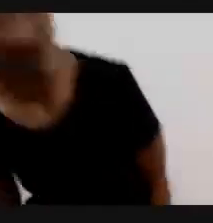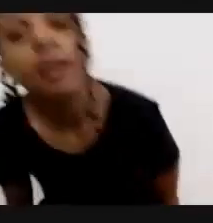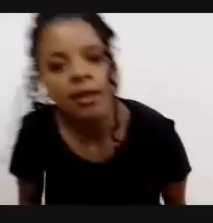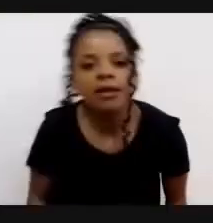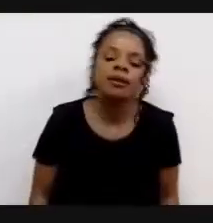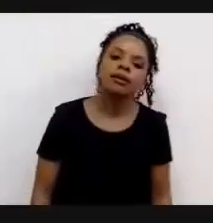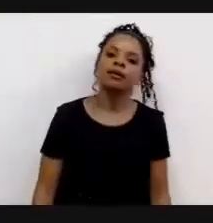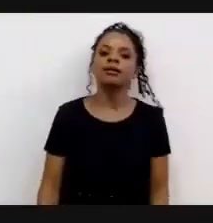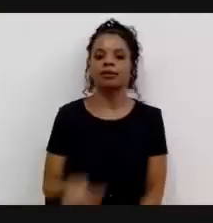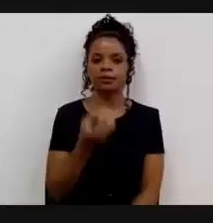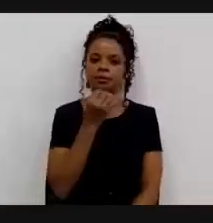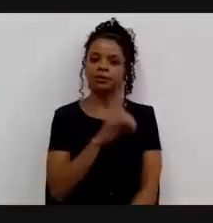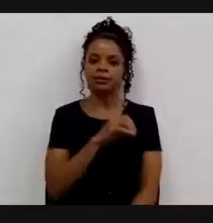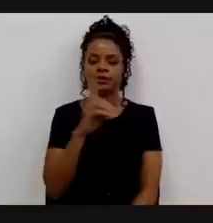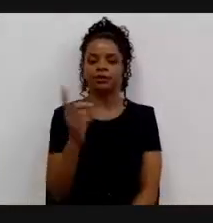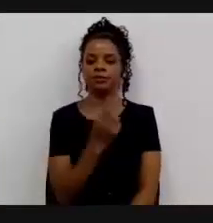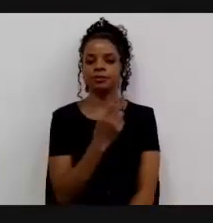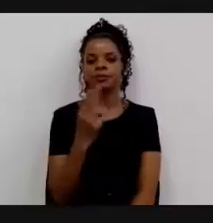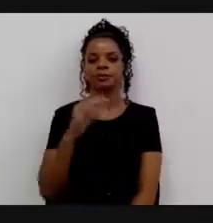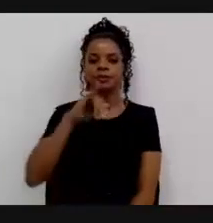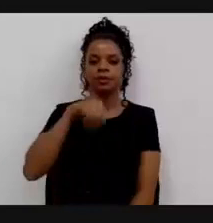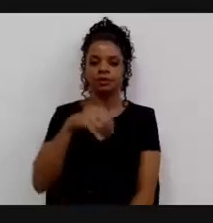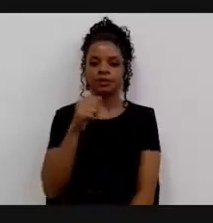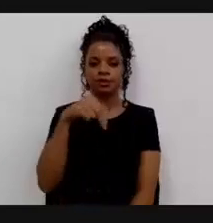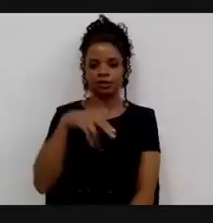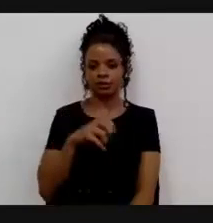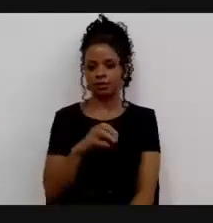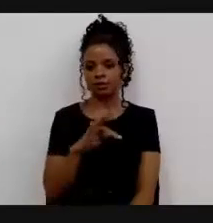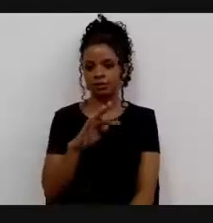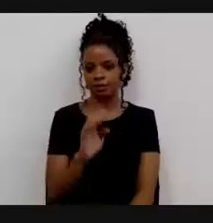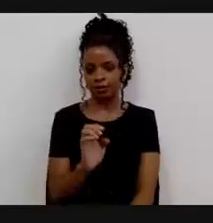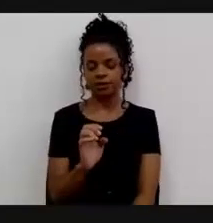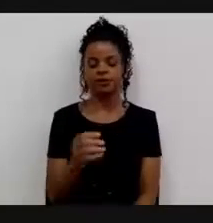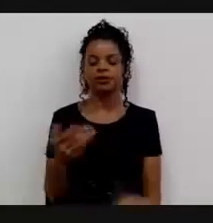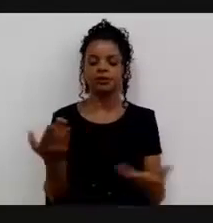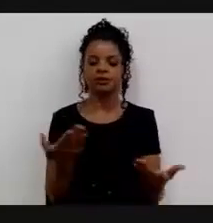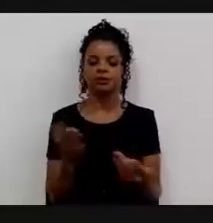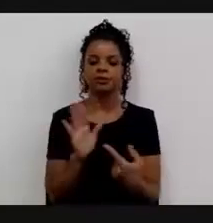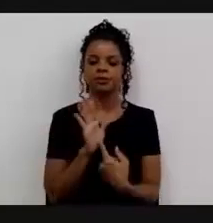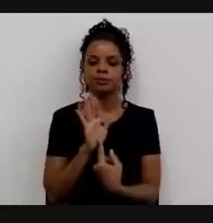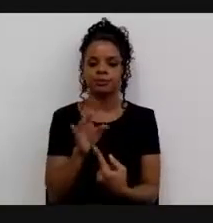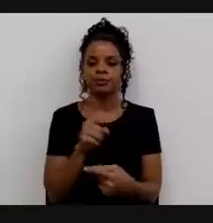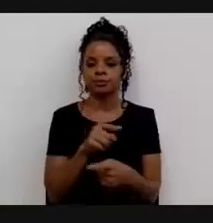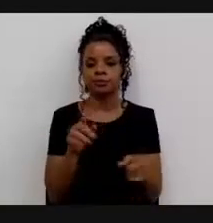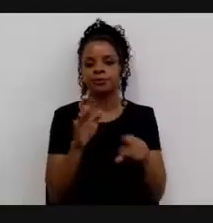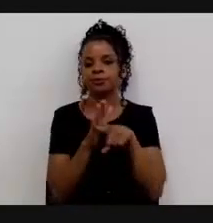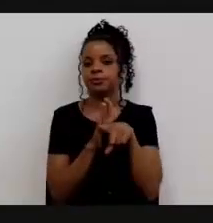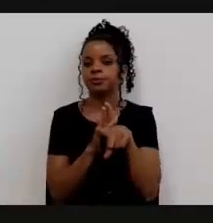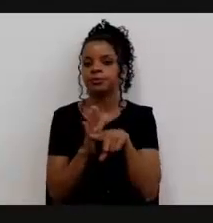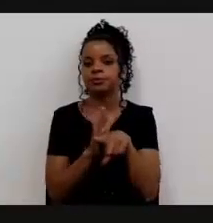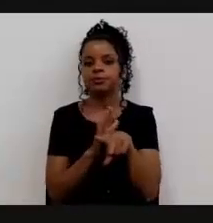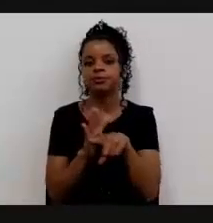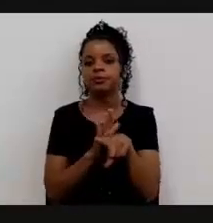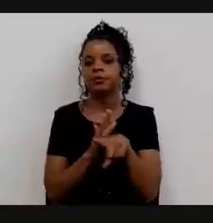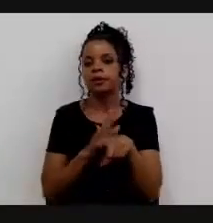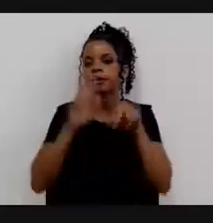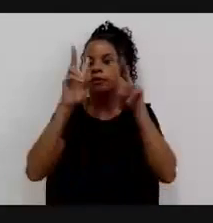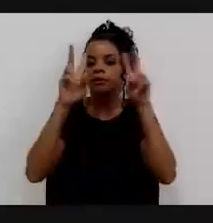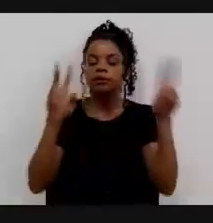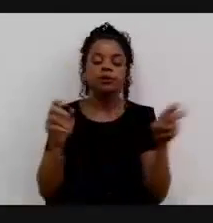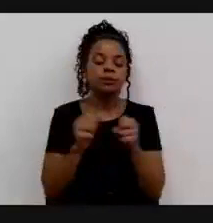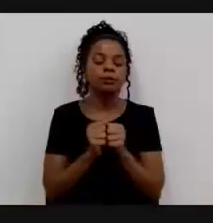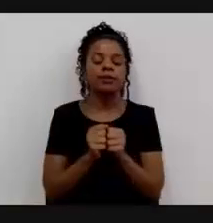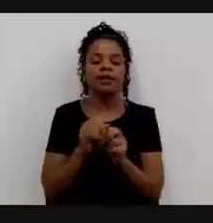Bom dia a todos, meu nome é Janete. Hoje eu vou apresentar para vocês a pesquisa falando sobre a